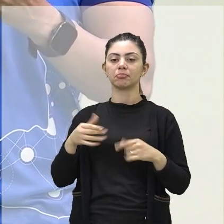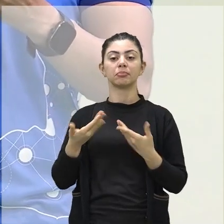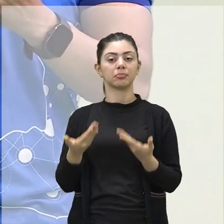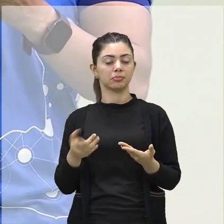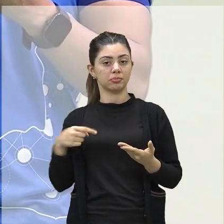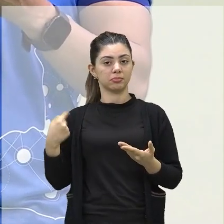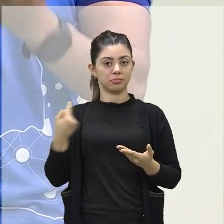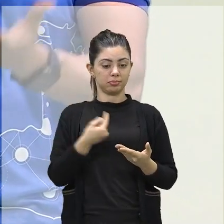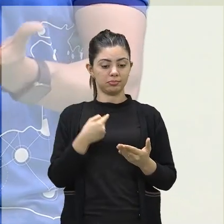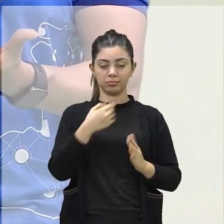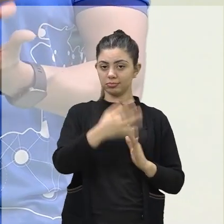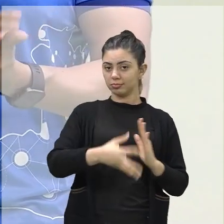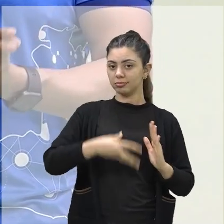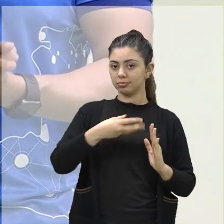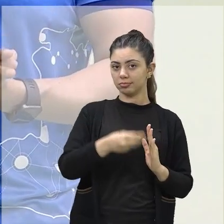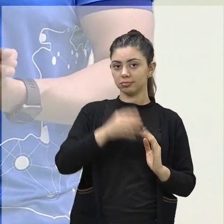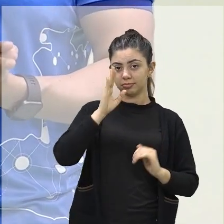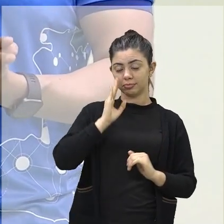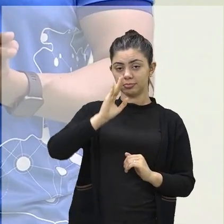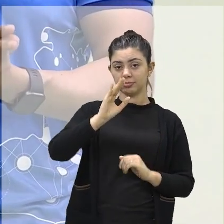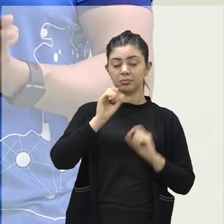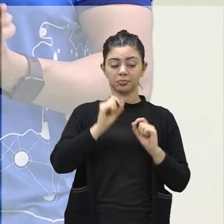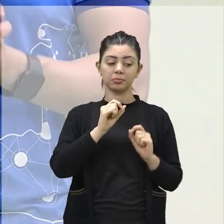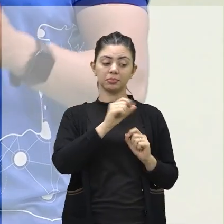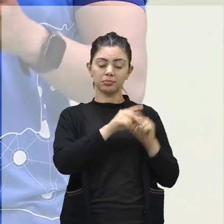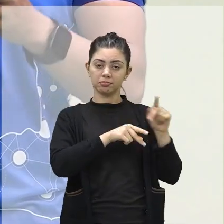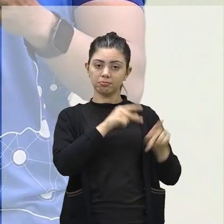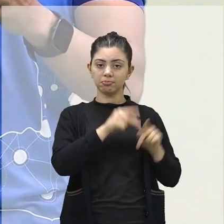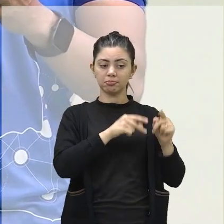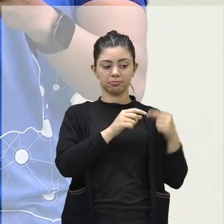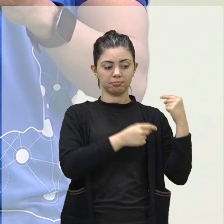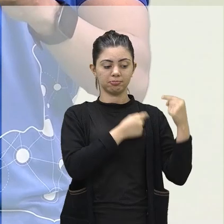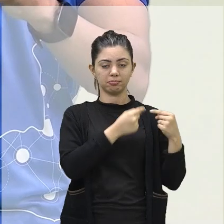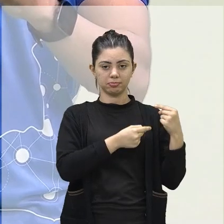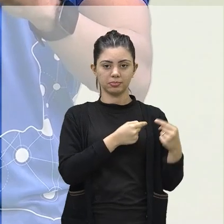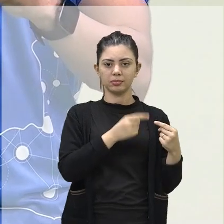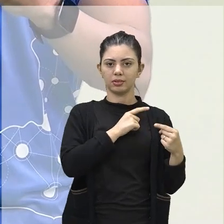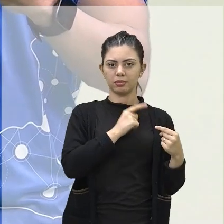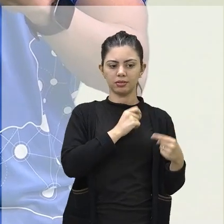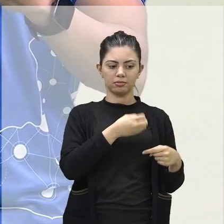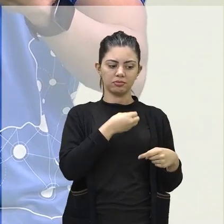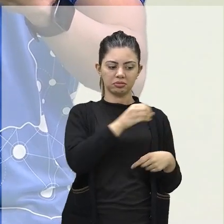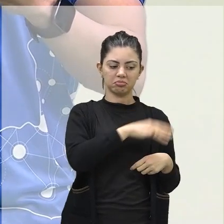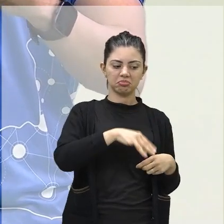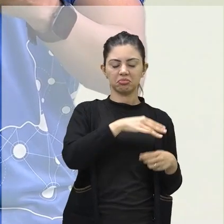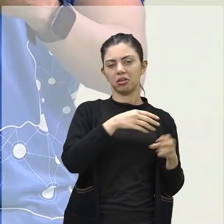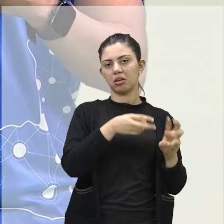nós, amazônidas, em especial as populações tradicionais, eles têm uma relação